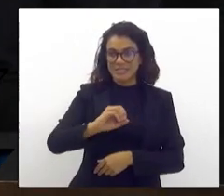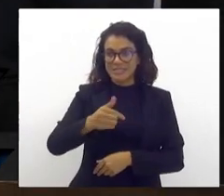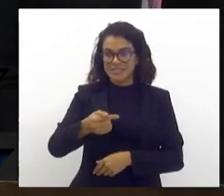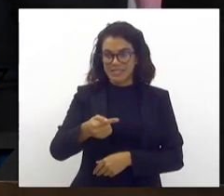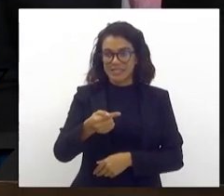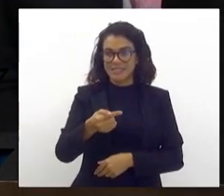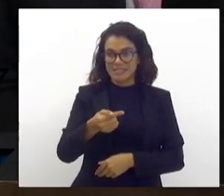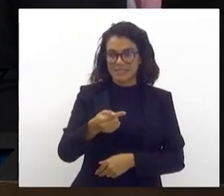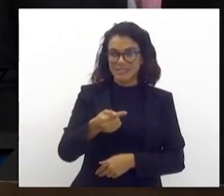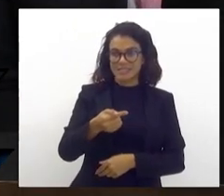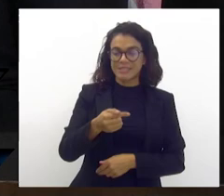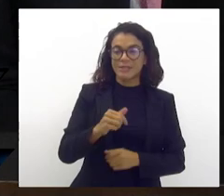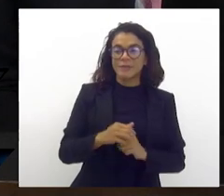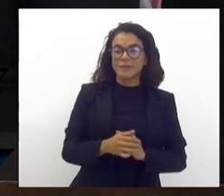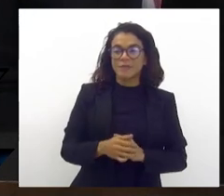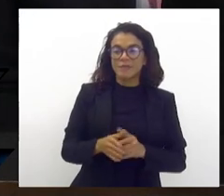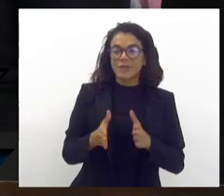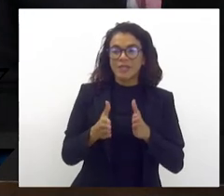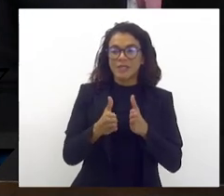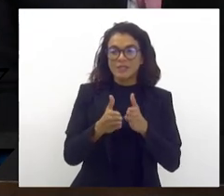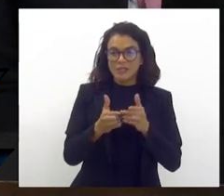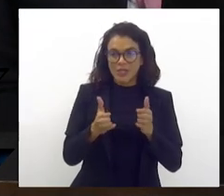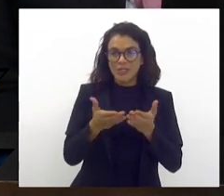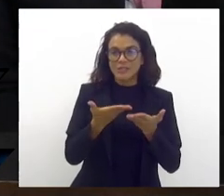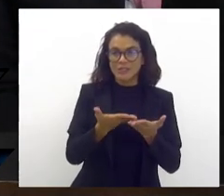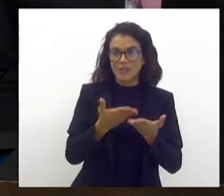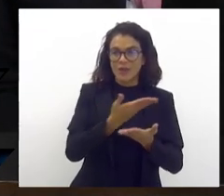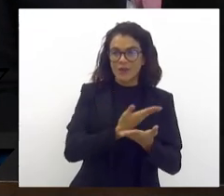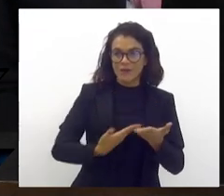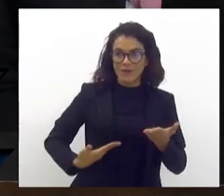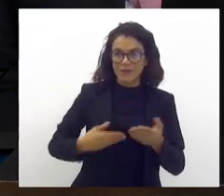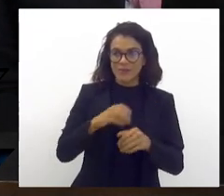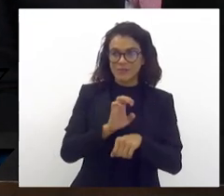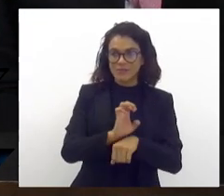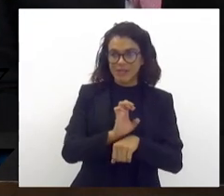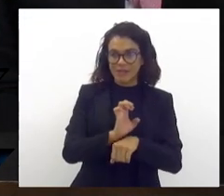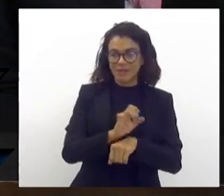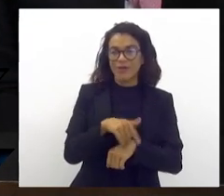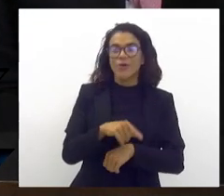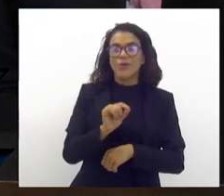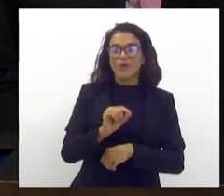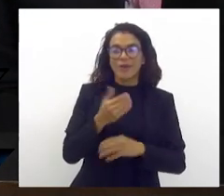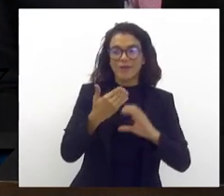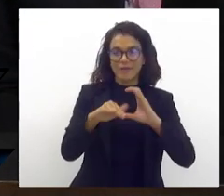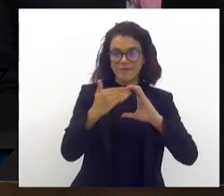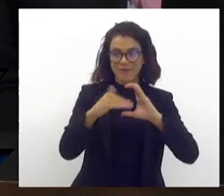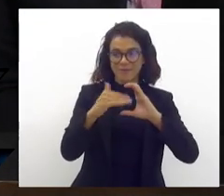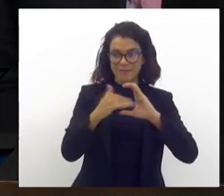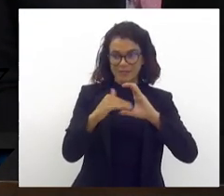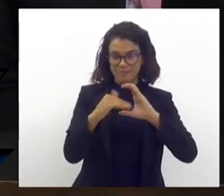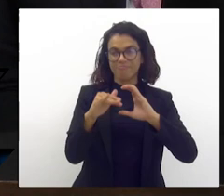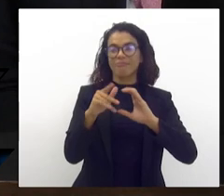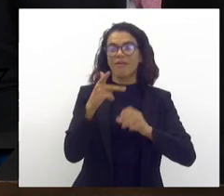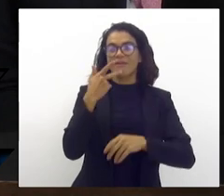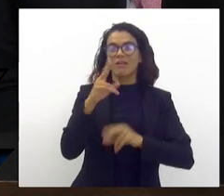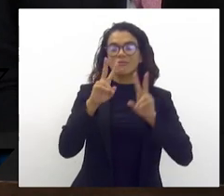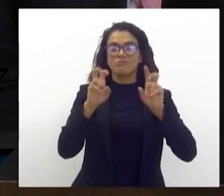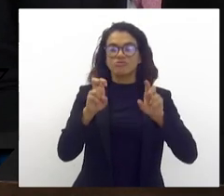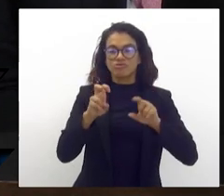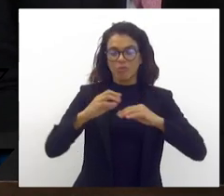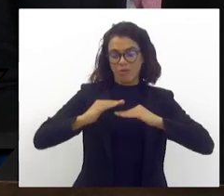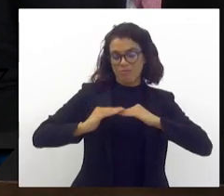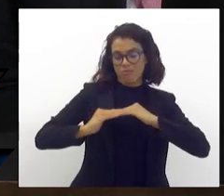Reis, que solicita ao excelentíssimo senhor governador do estado do Rio de Janeiro o envio de mensagem dispondo sobre o